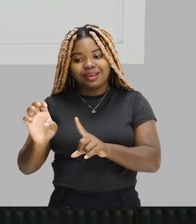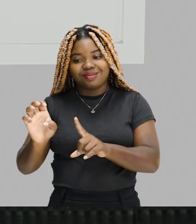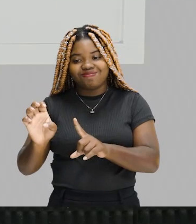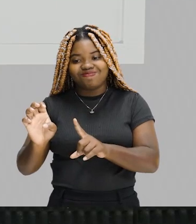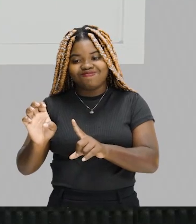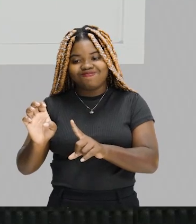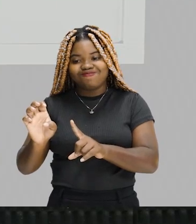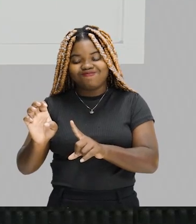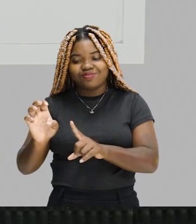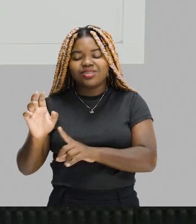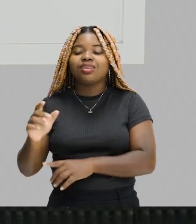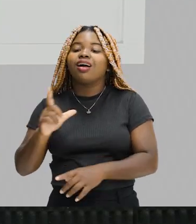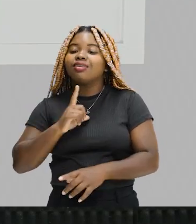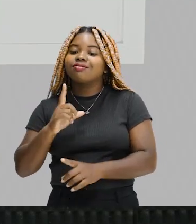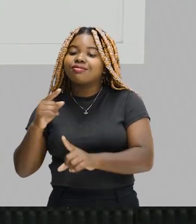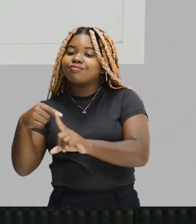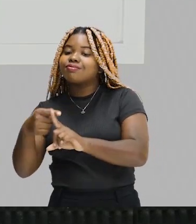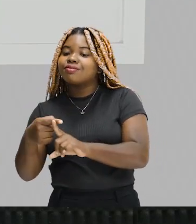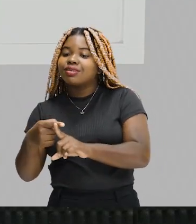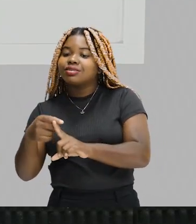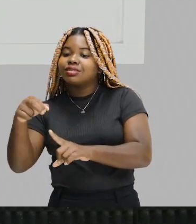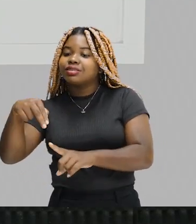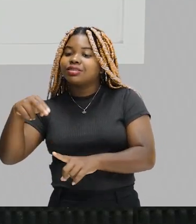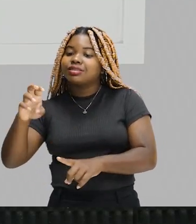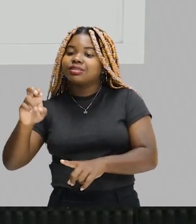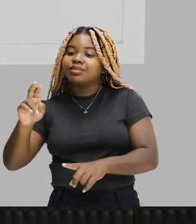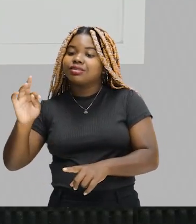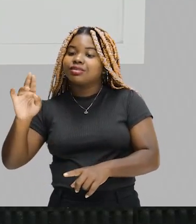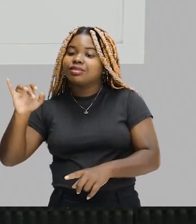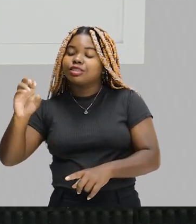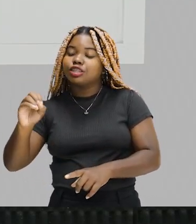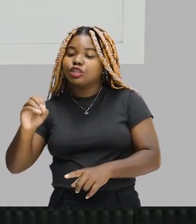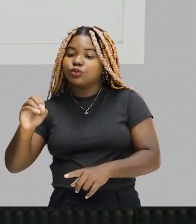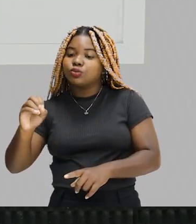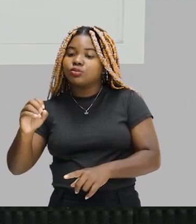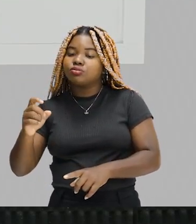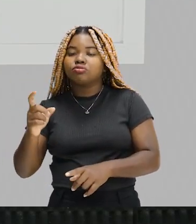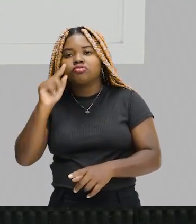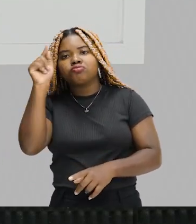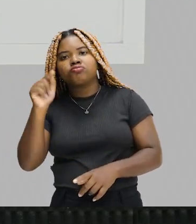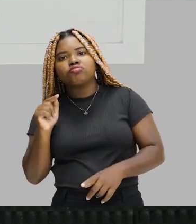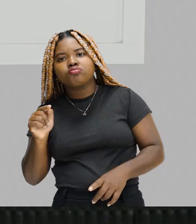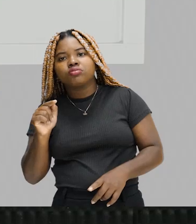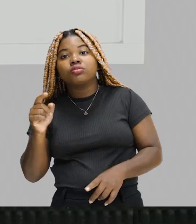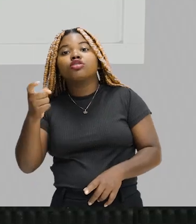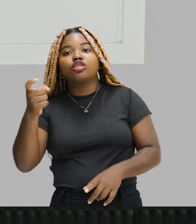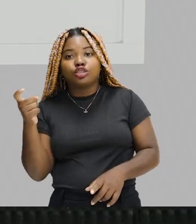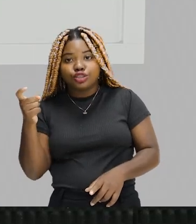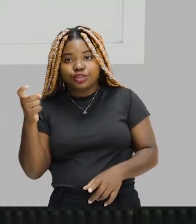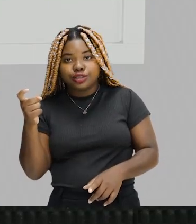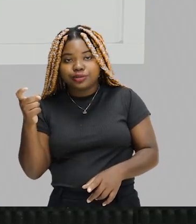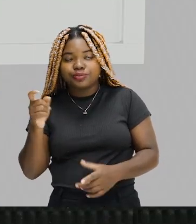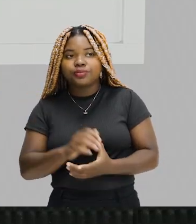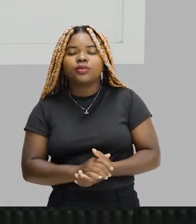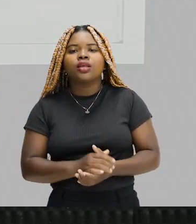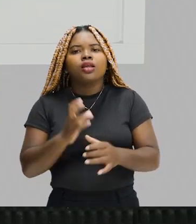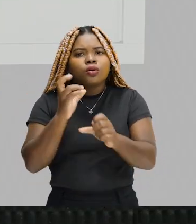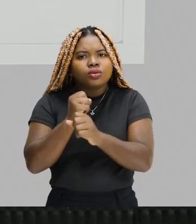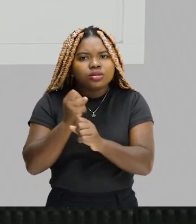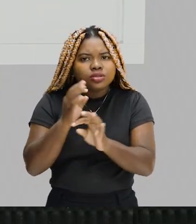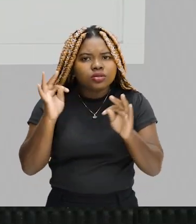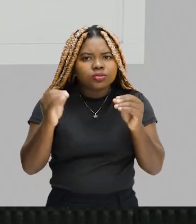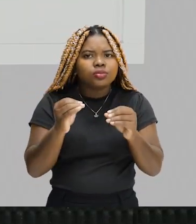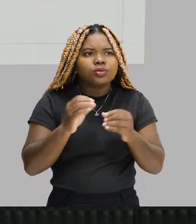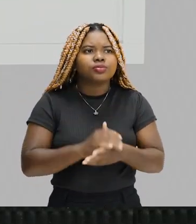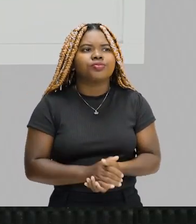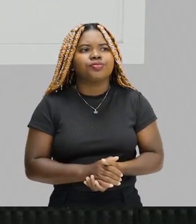mais, vamos colocar a carga do neutrino de X. Então vai ser mais X. Ó. Então quando eu somar a